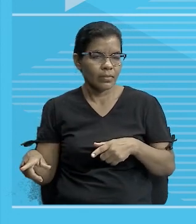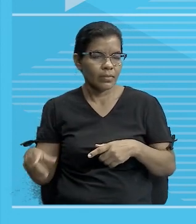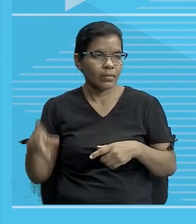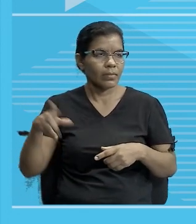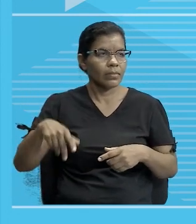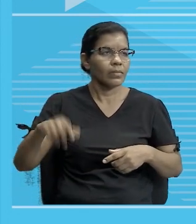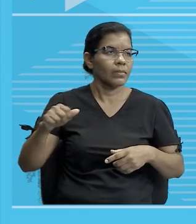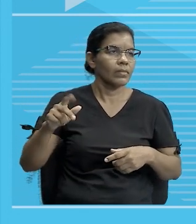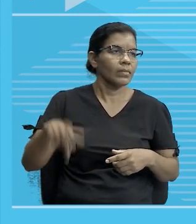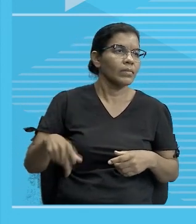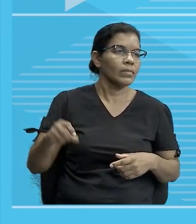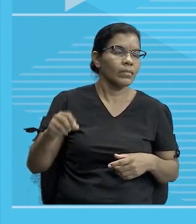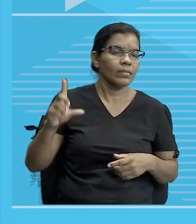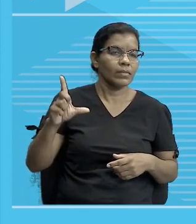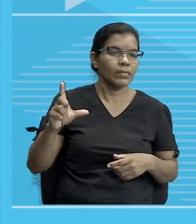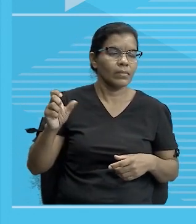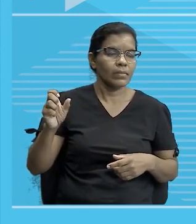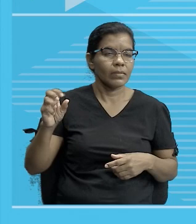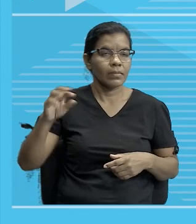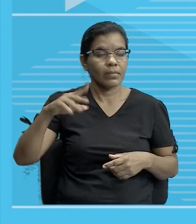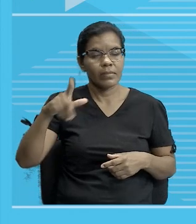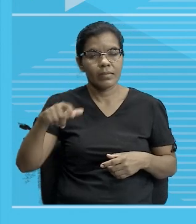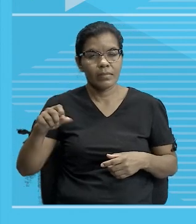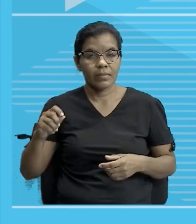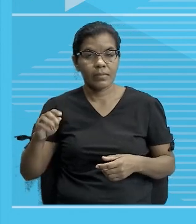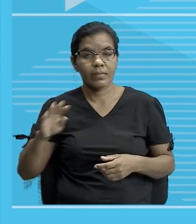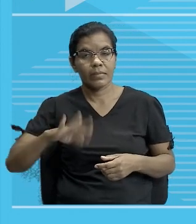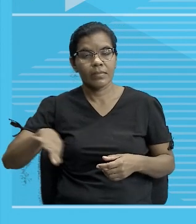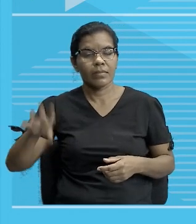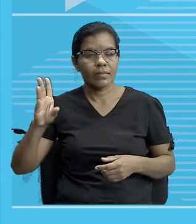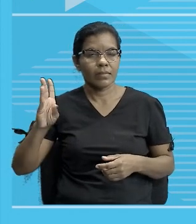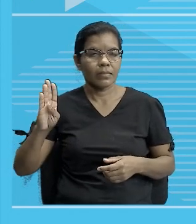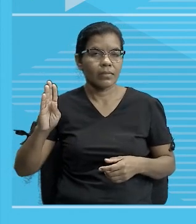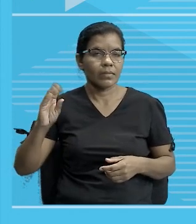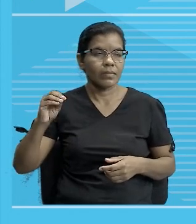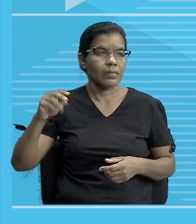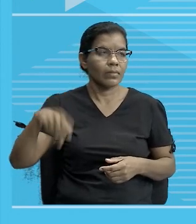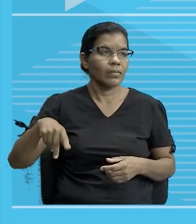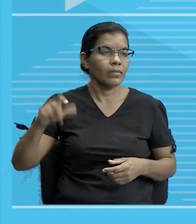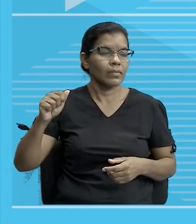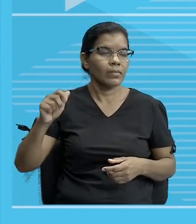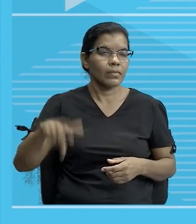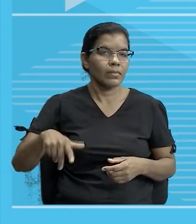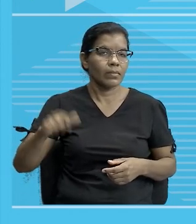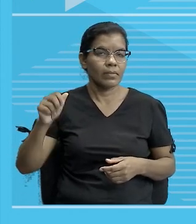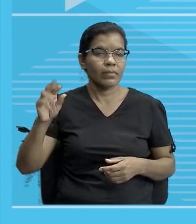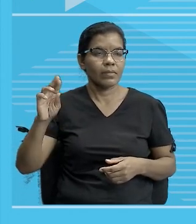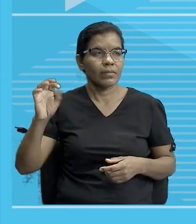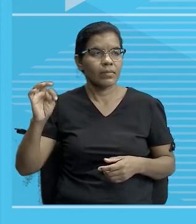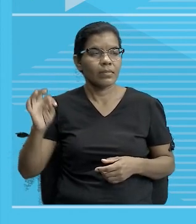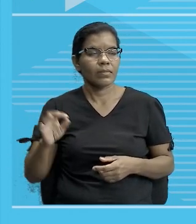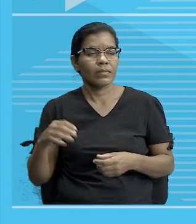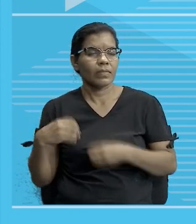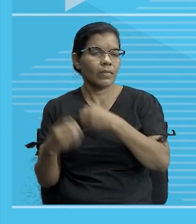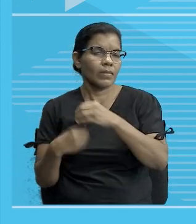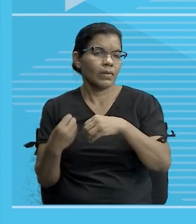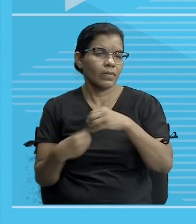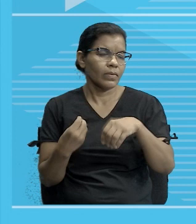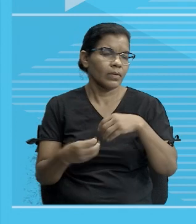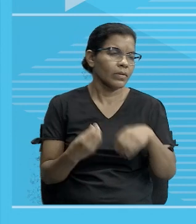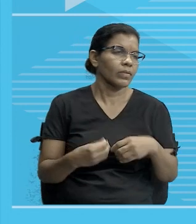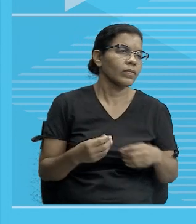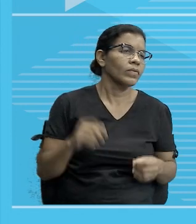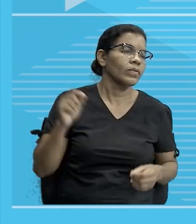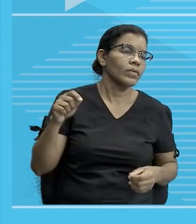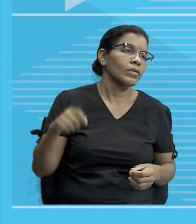Jovem general Napoleão Bonaparte. E aí, a revolução foi o quê? Foi isso aqui, ó. Acabou o